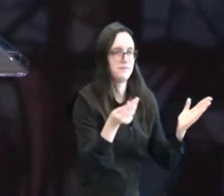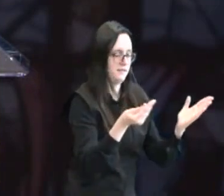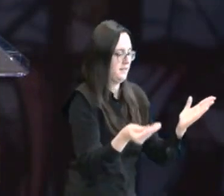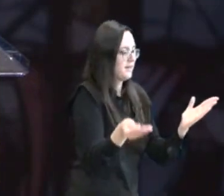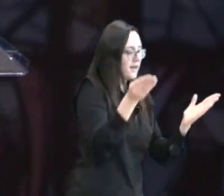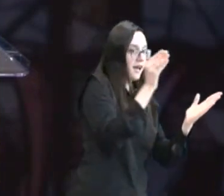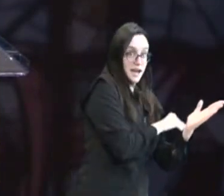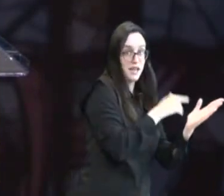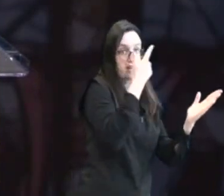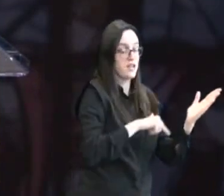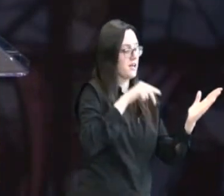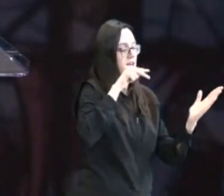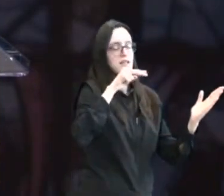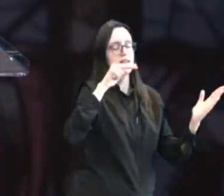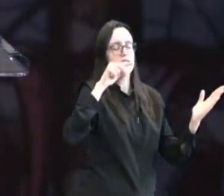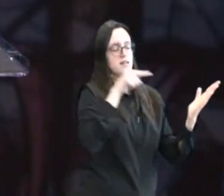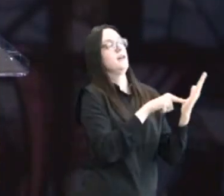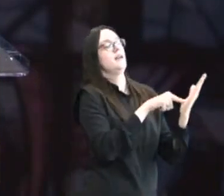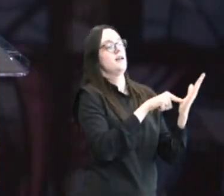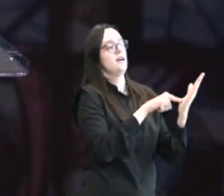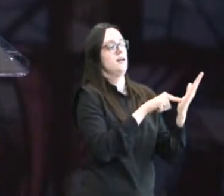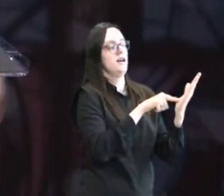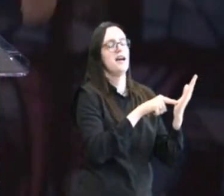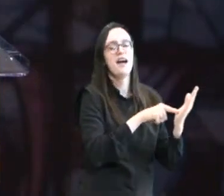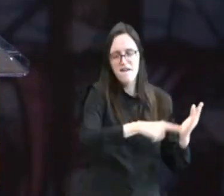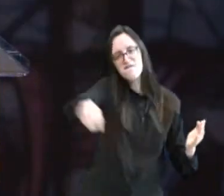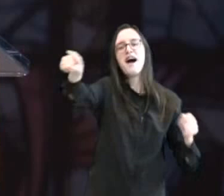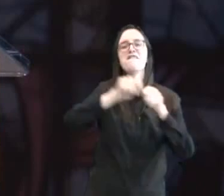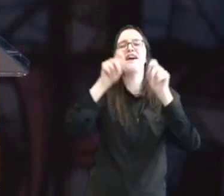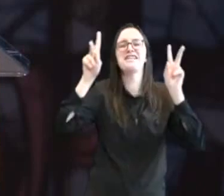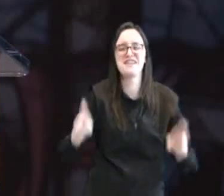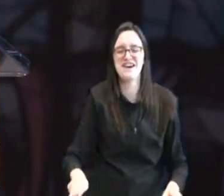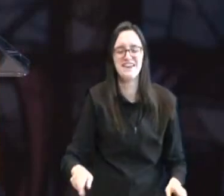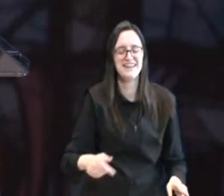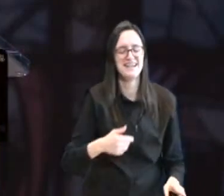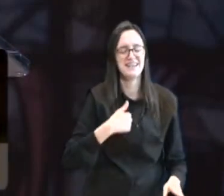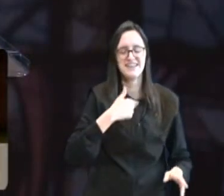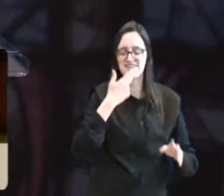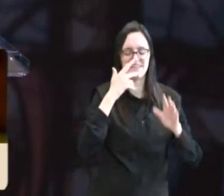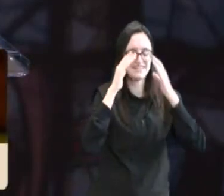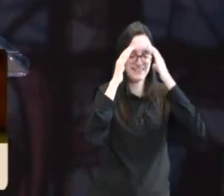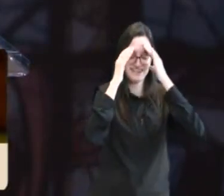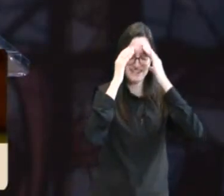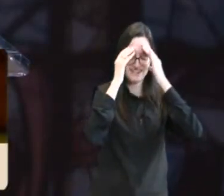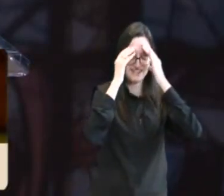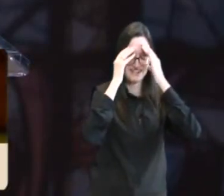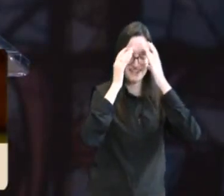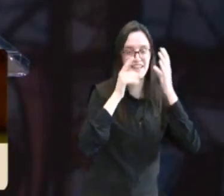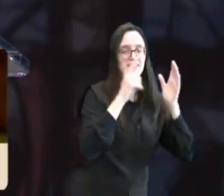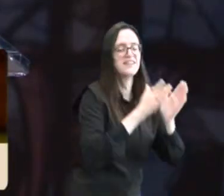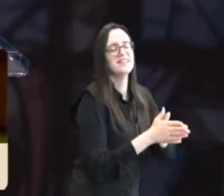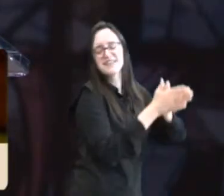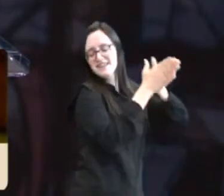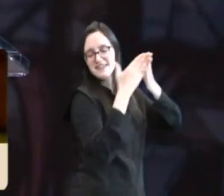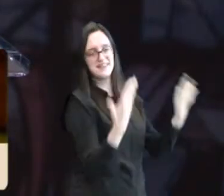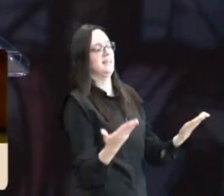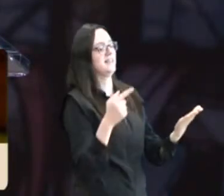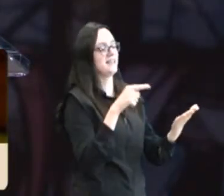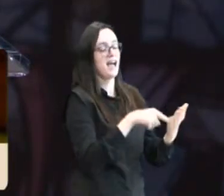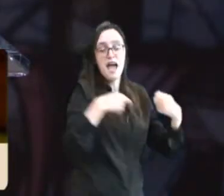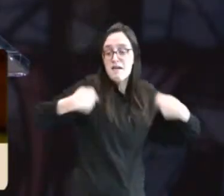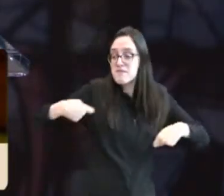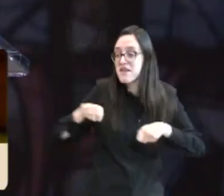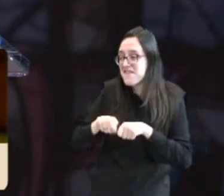novo, vai, faz o mesmo. Ele disse: não pode ser. Aí abriu novamente, o que tem que fazer,